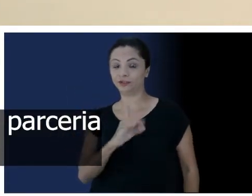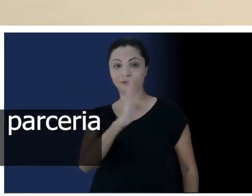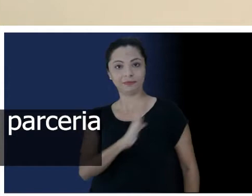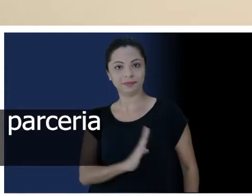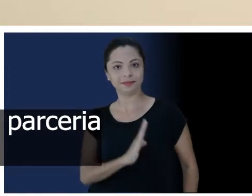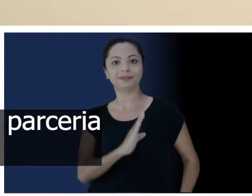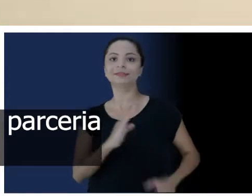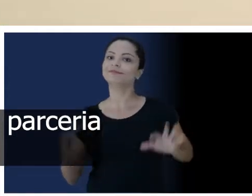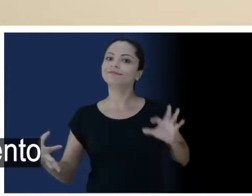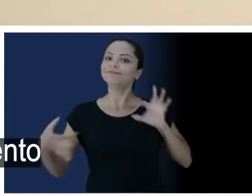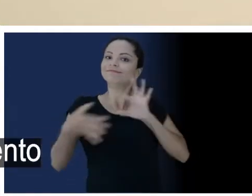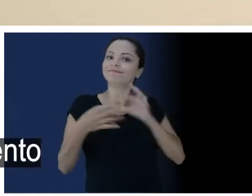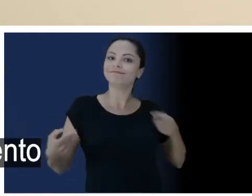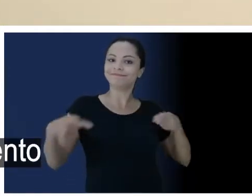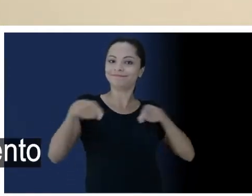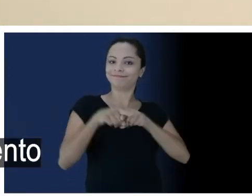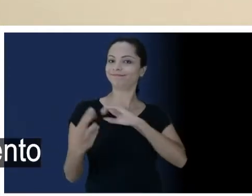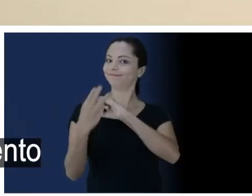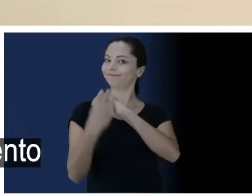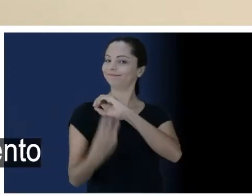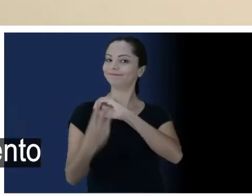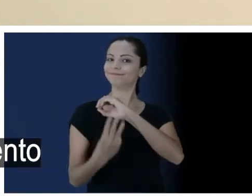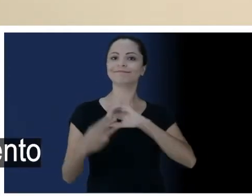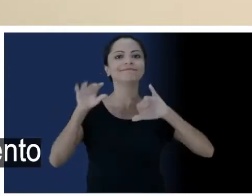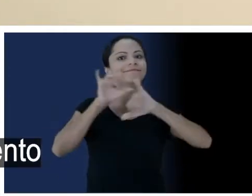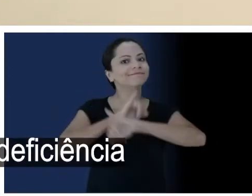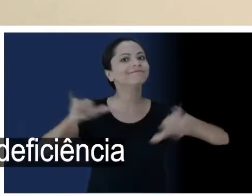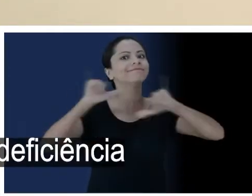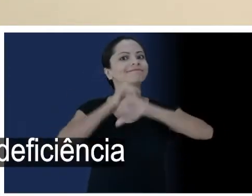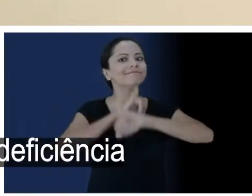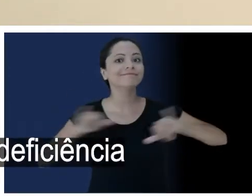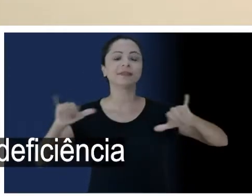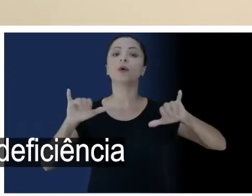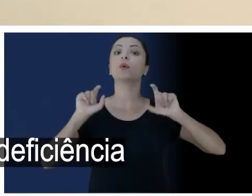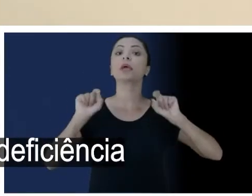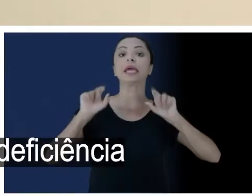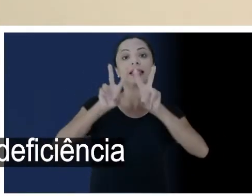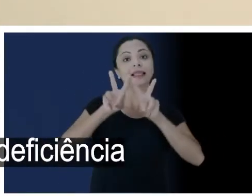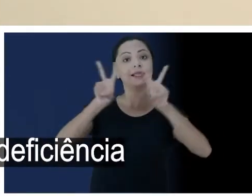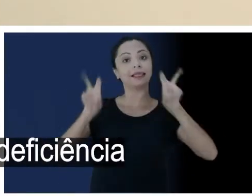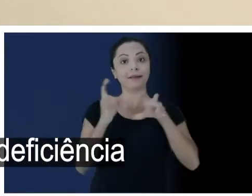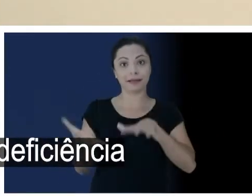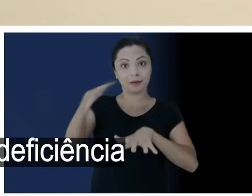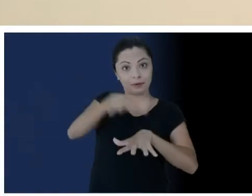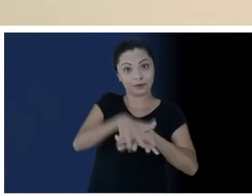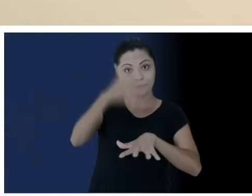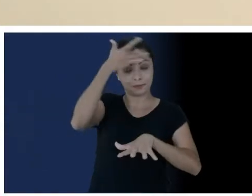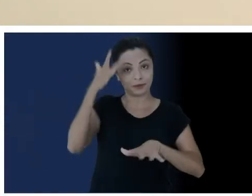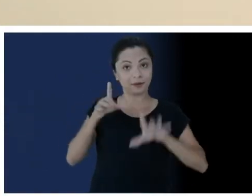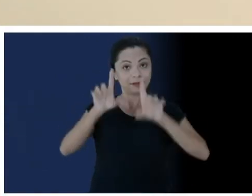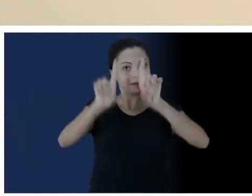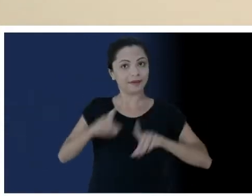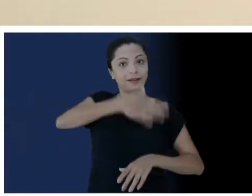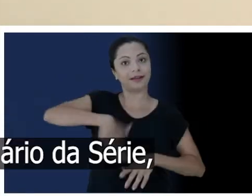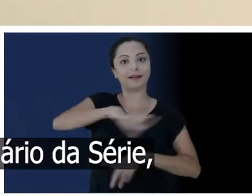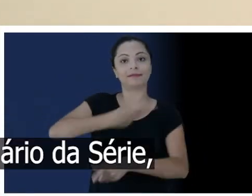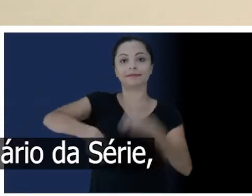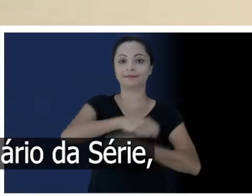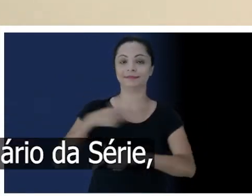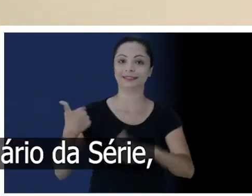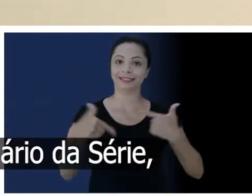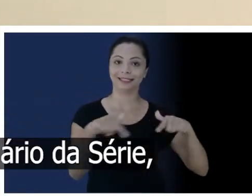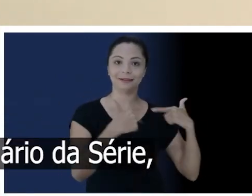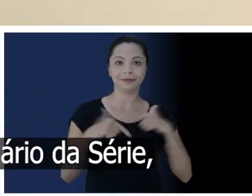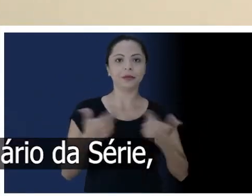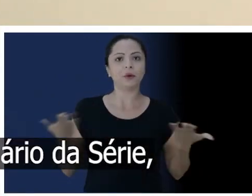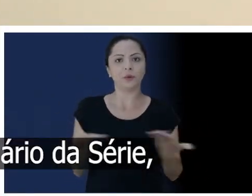Grupo Volkswagen, tem como objetivo disseminar conhecimento acerca da temática da inclusão da pessoa com deficiência no mercado de trabalho. No vídeo de hoje,